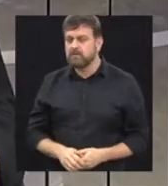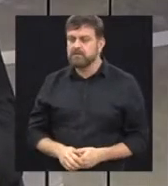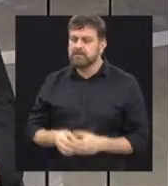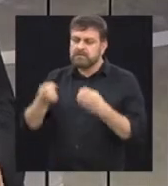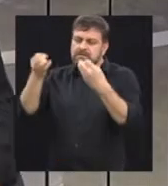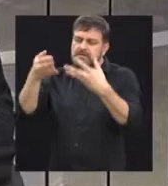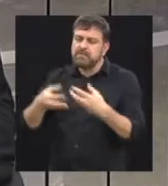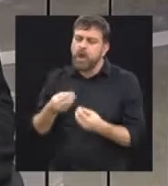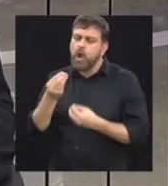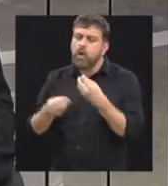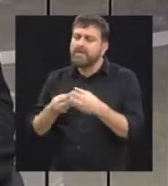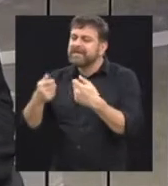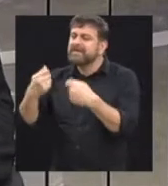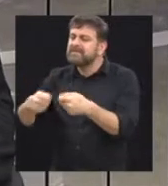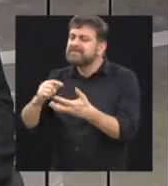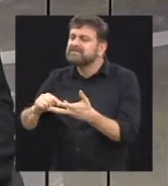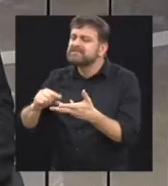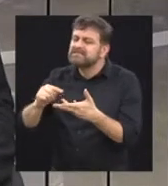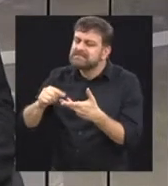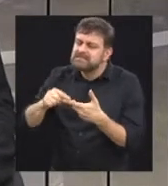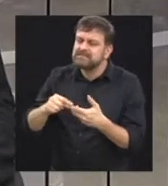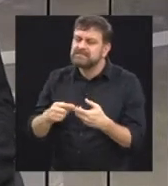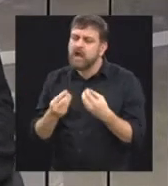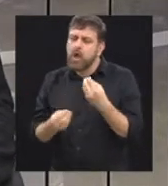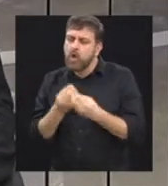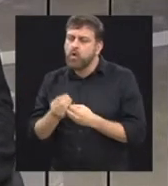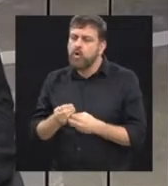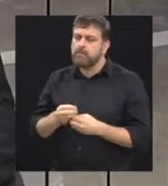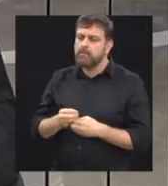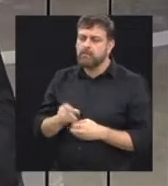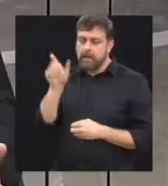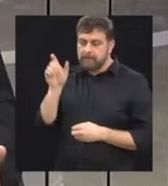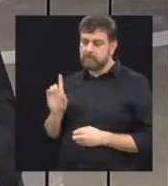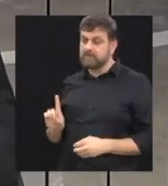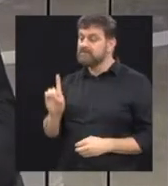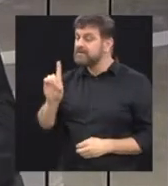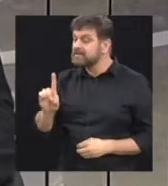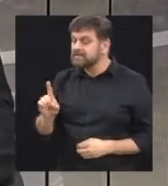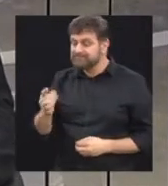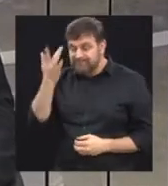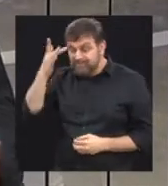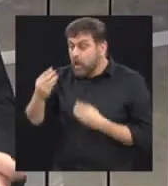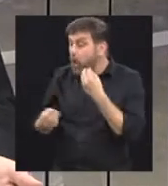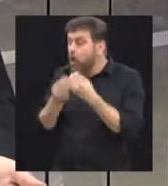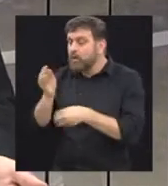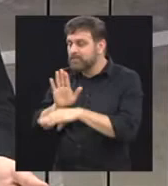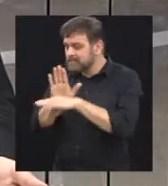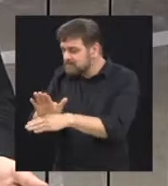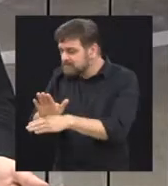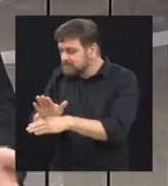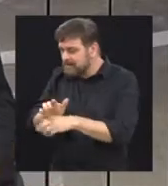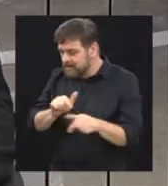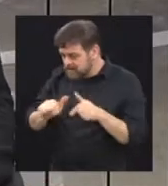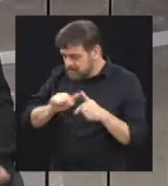pudesse passar um pouquinho das necessidades, a pessoa vai visitar, mas não sabe como ajudar, de repente faz um trabalho